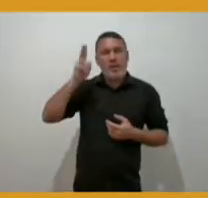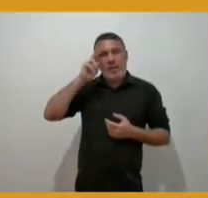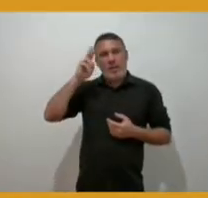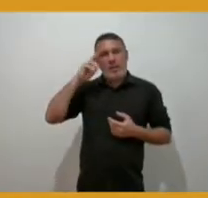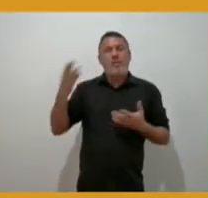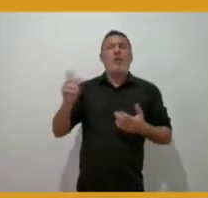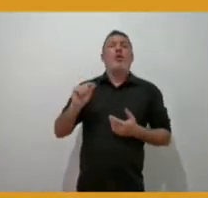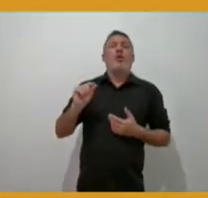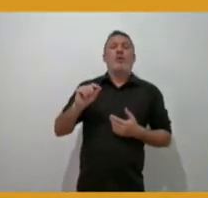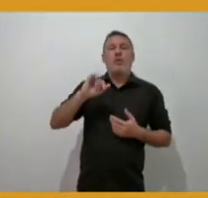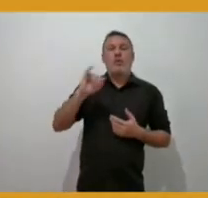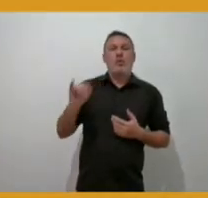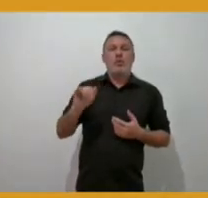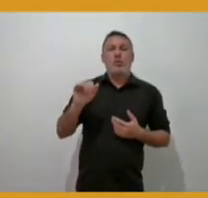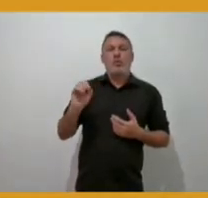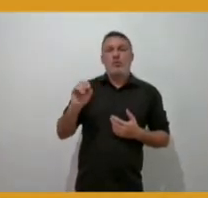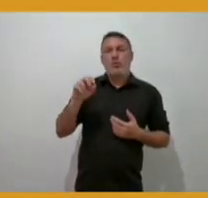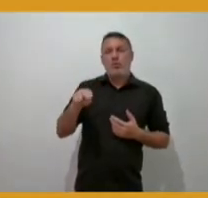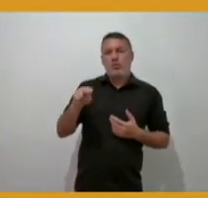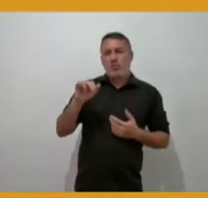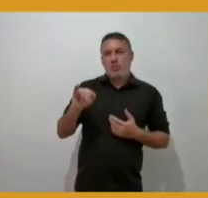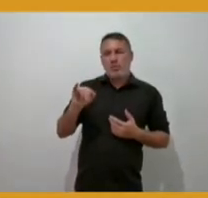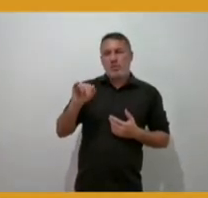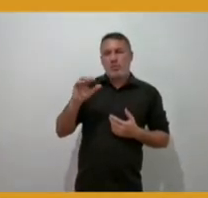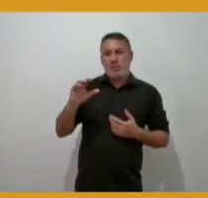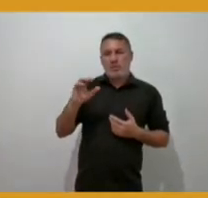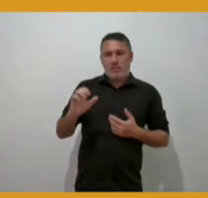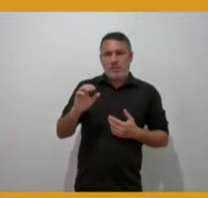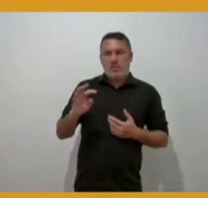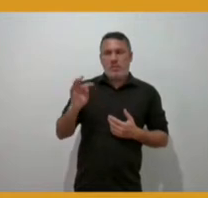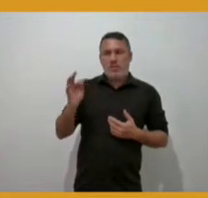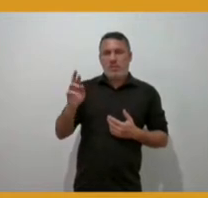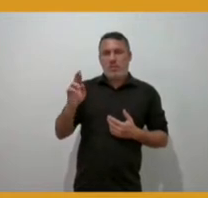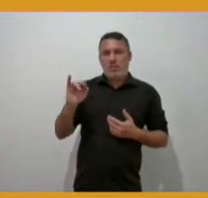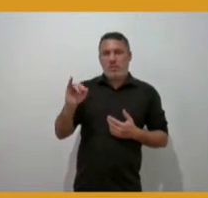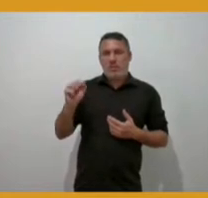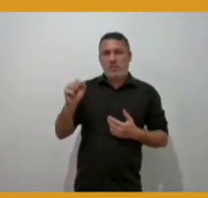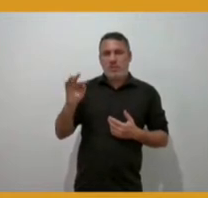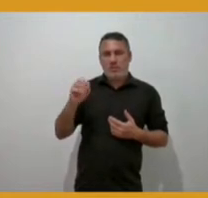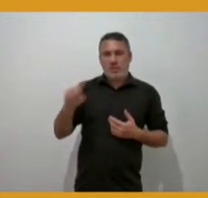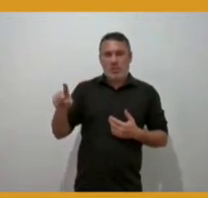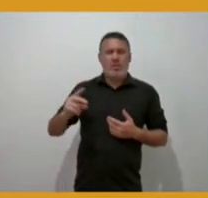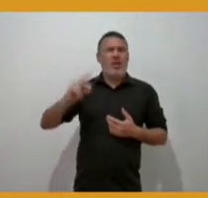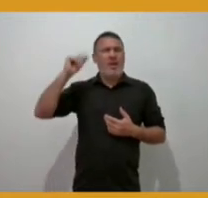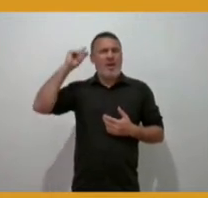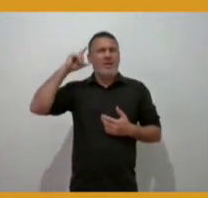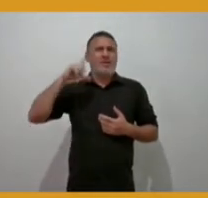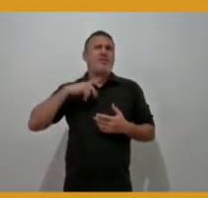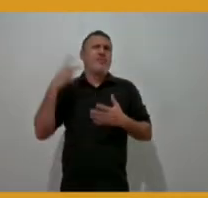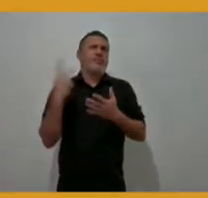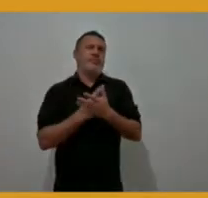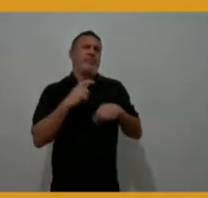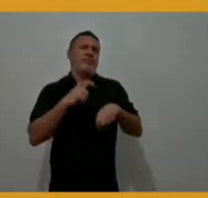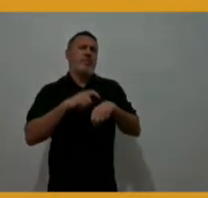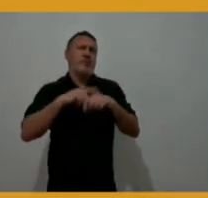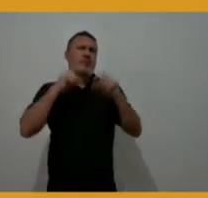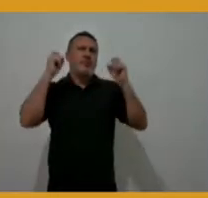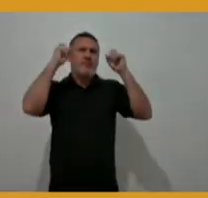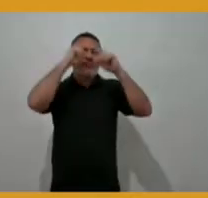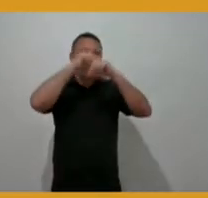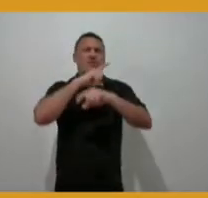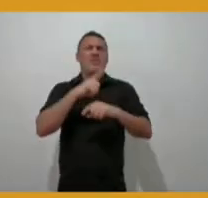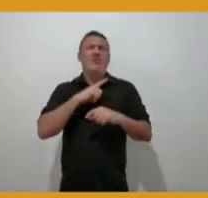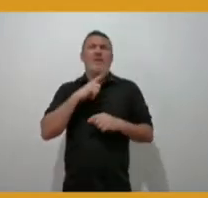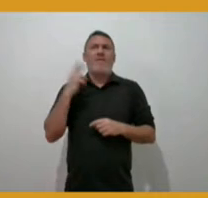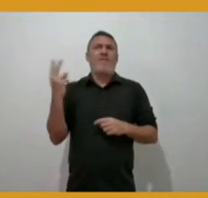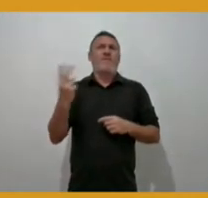Cetristão. Quando ainda vivíamos os reflexos de tempos difíceis, de grande desvalorização do setor,